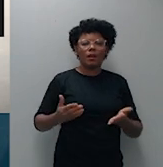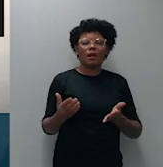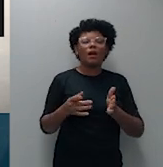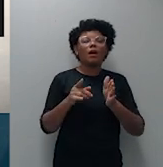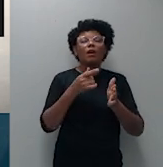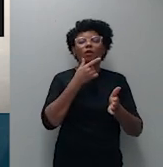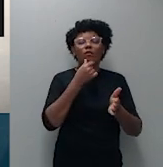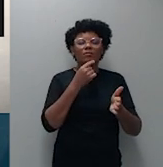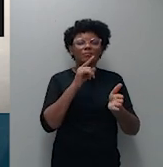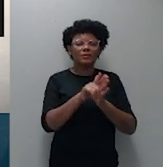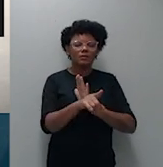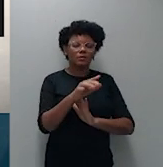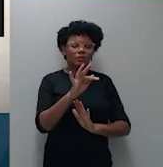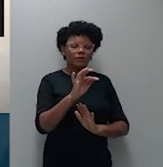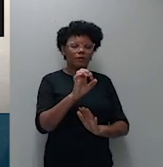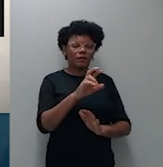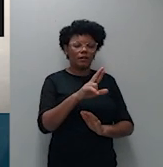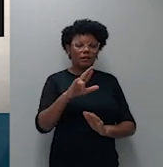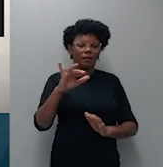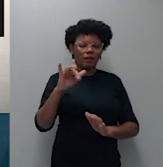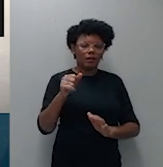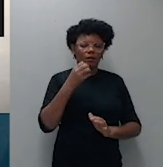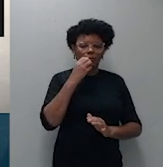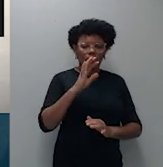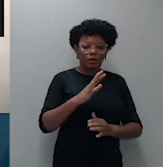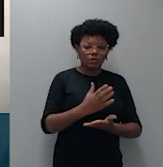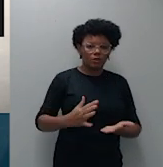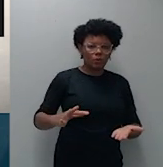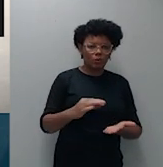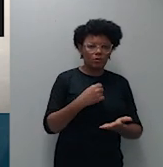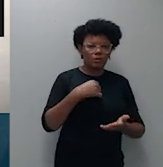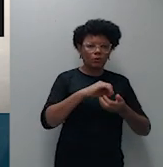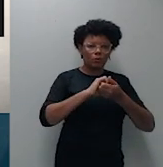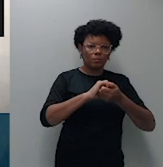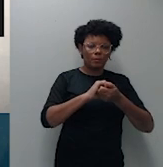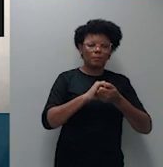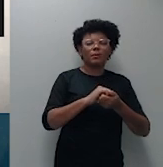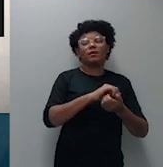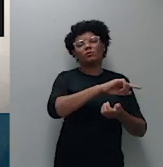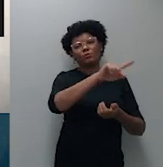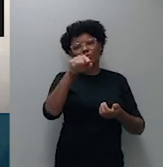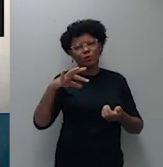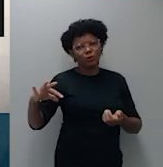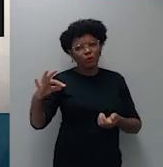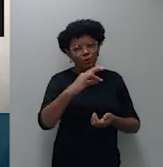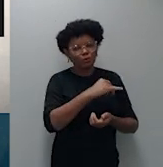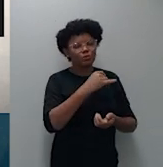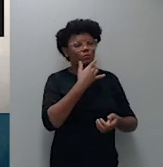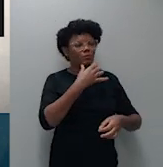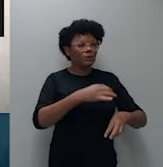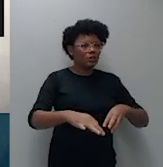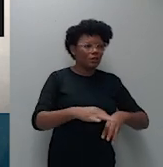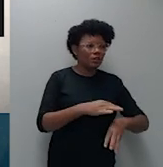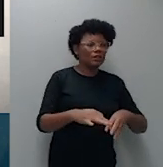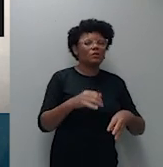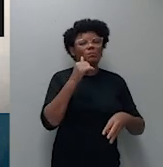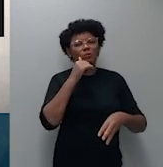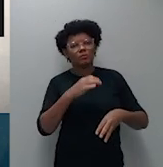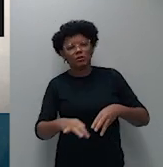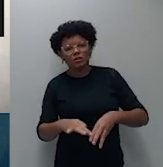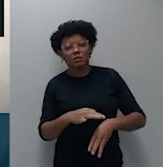Ferreira Boa tarde a todos eu comprimento os ministros e